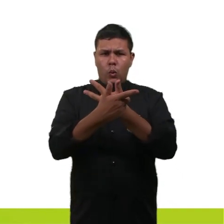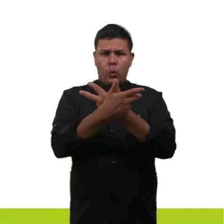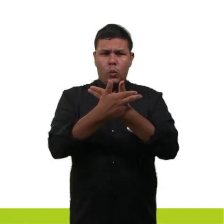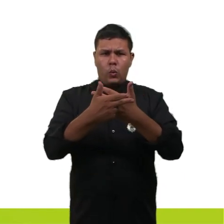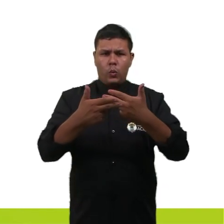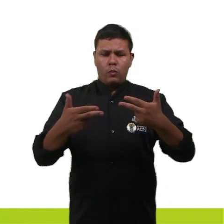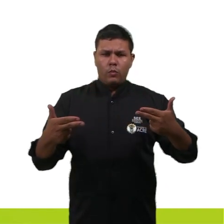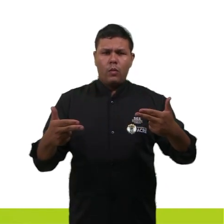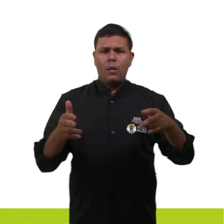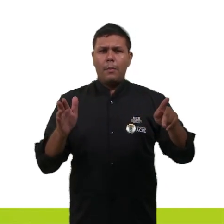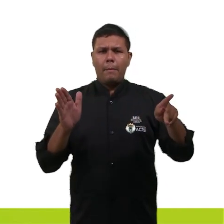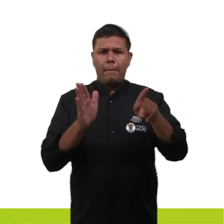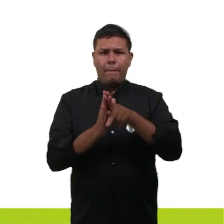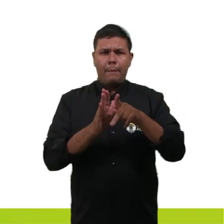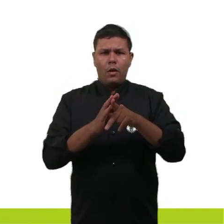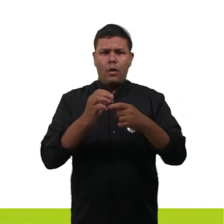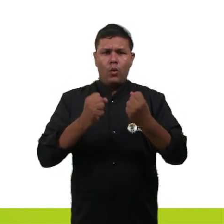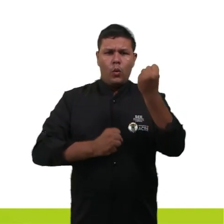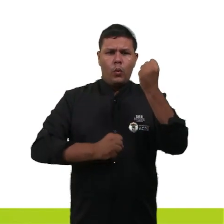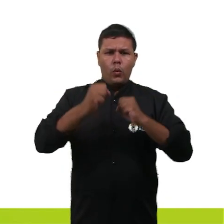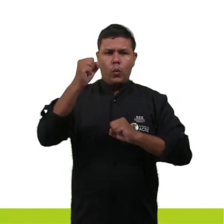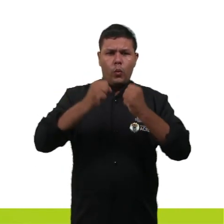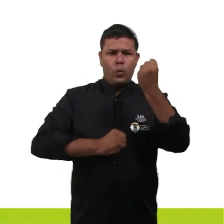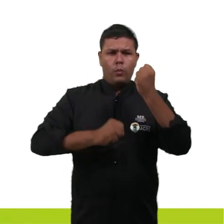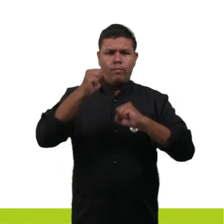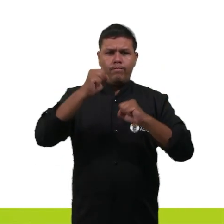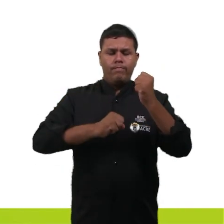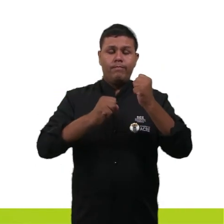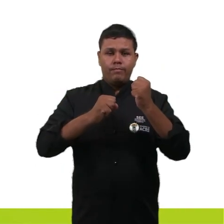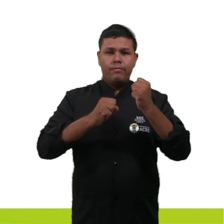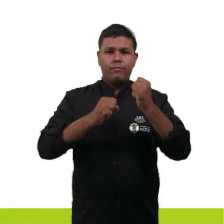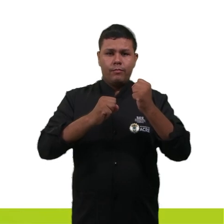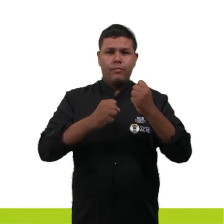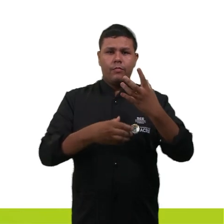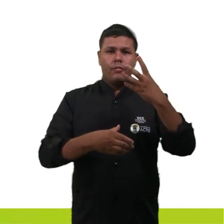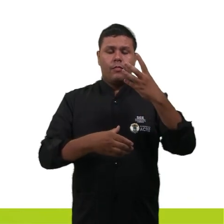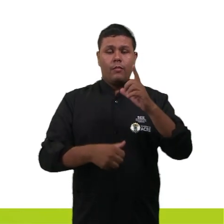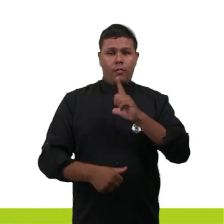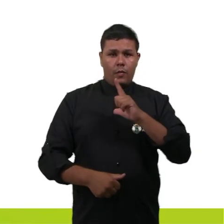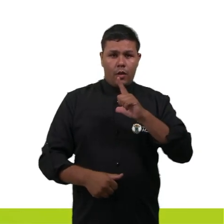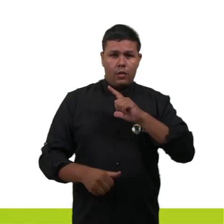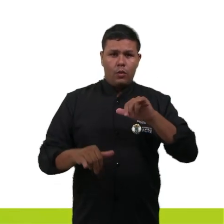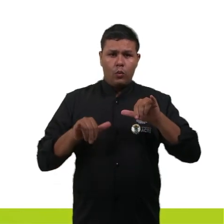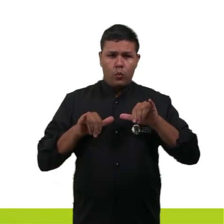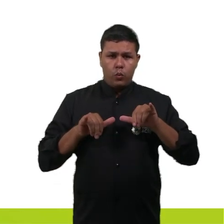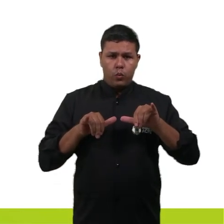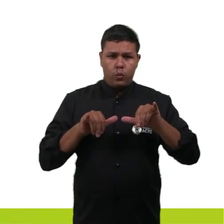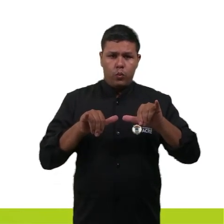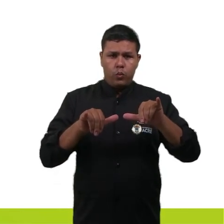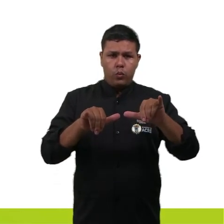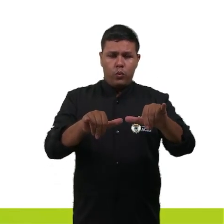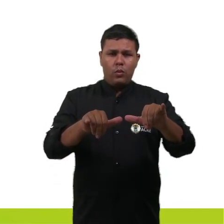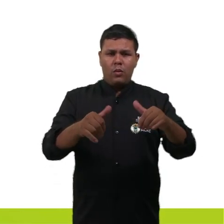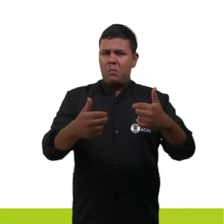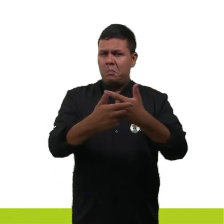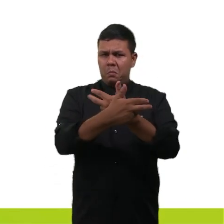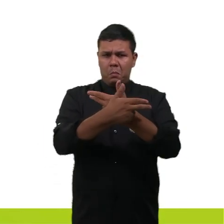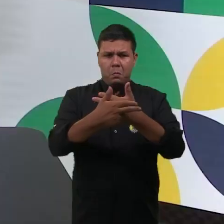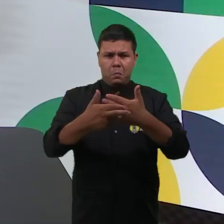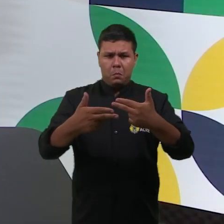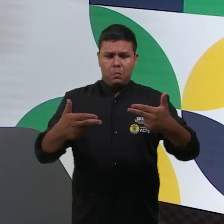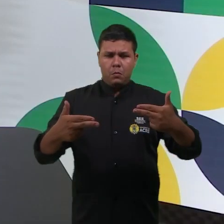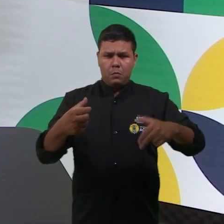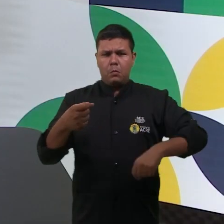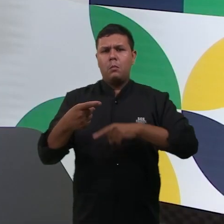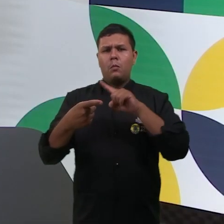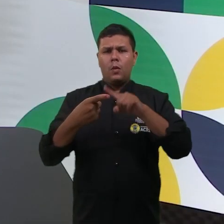da indústria. Ou seja, para chegar até o supermercado, provavelmente vários desses produtos passaram pelo